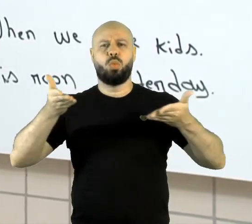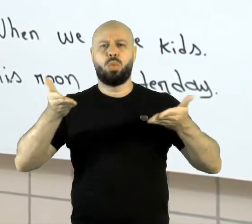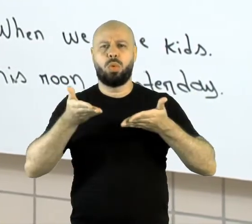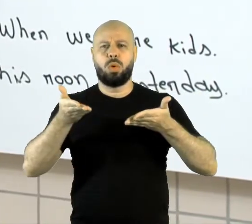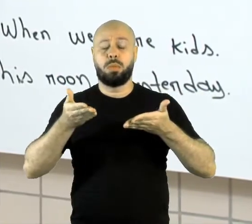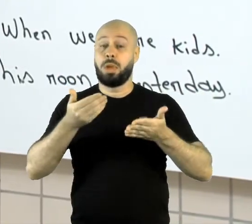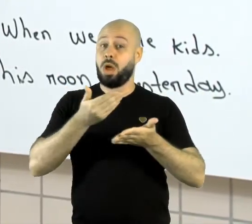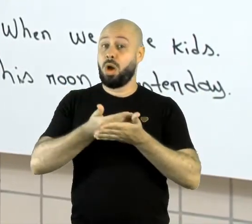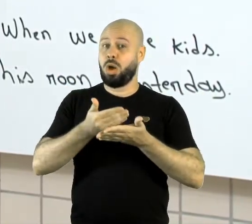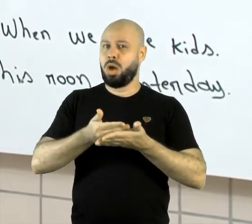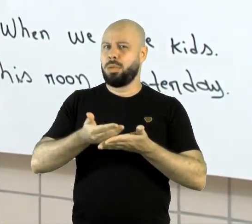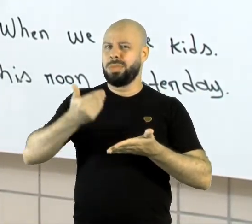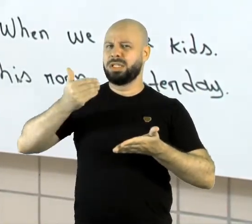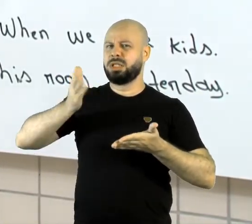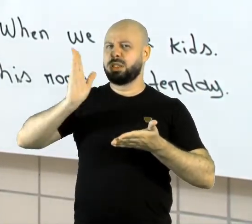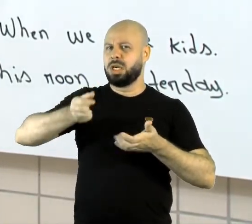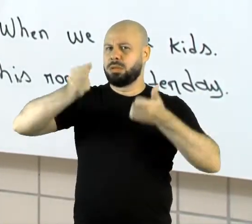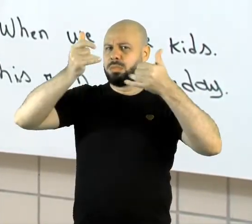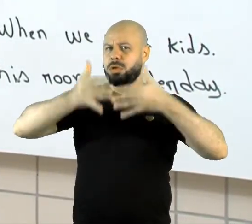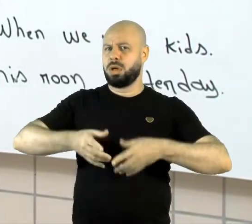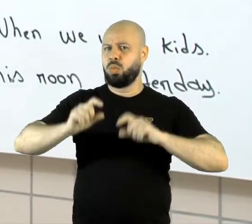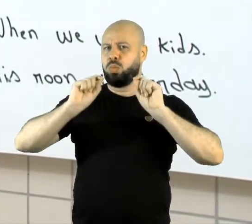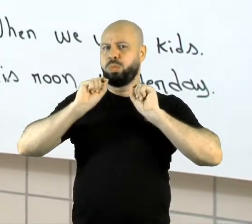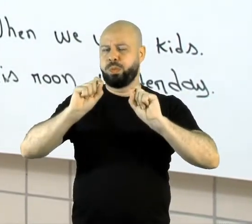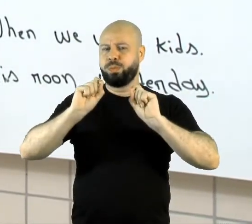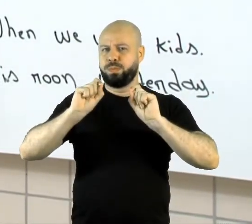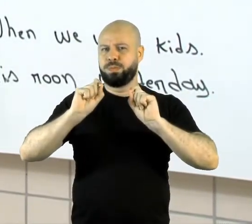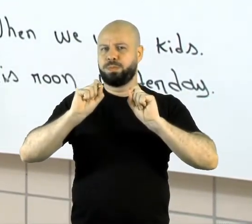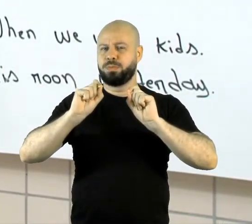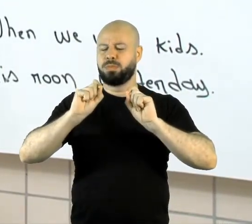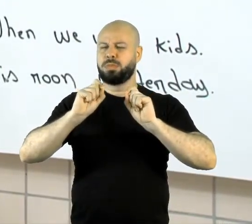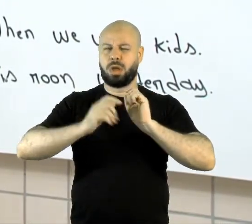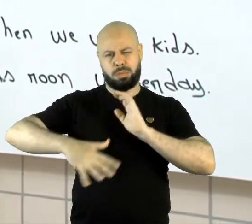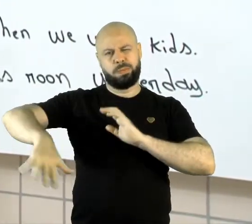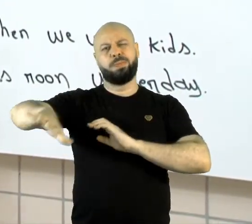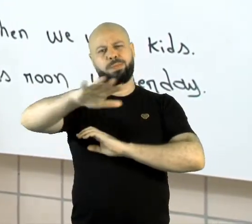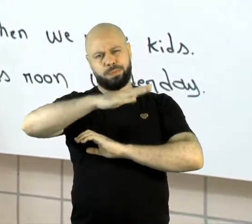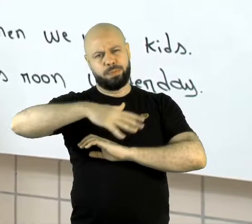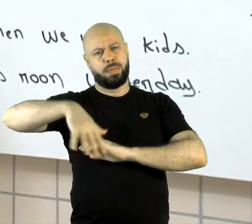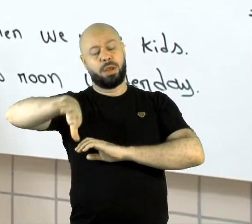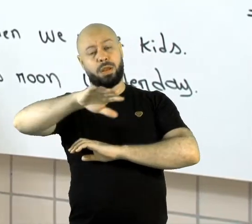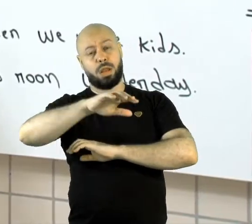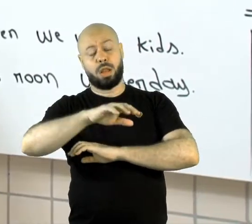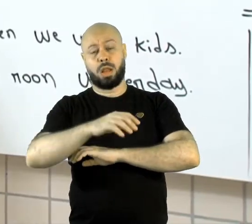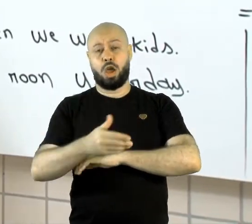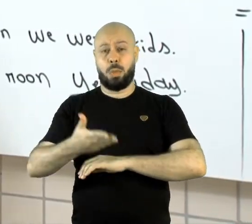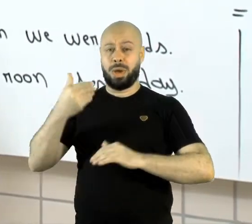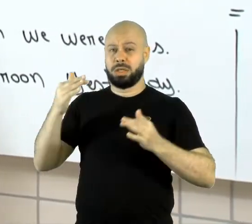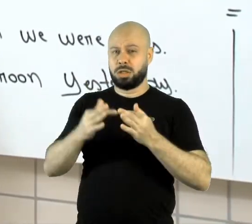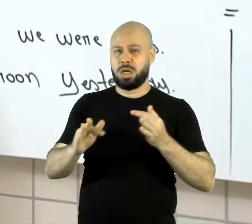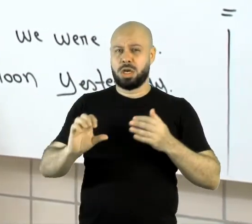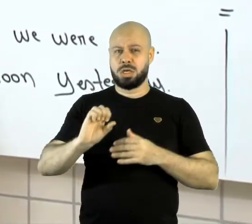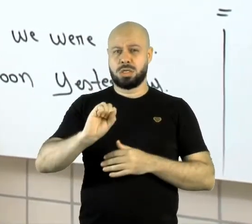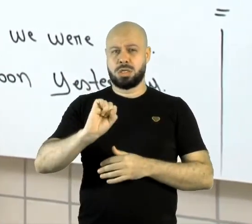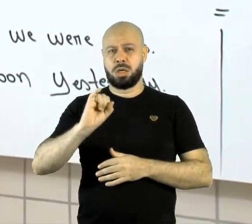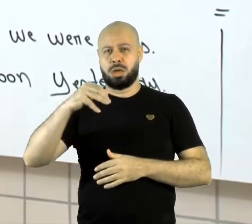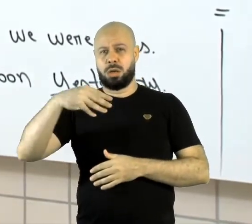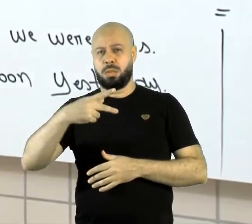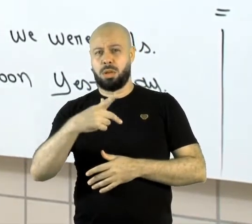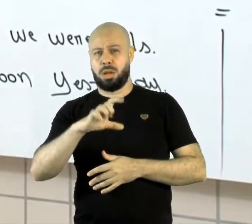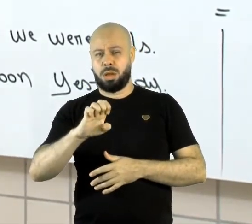aula passada nós falamos que, de um modo geral, o simple past, os verbos no simple